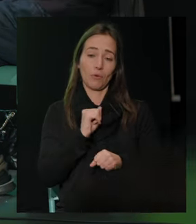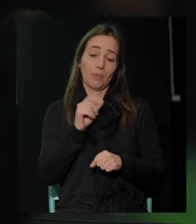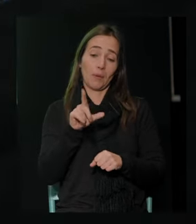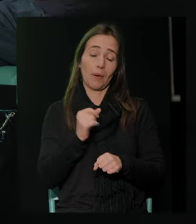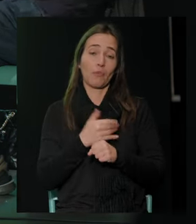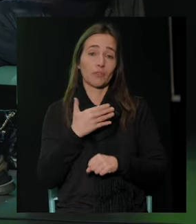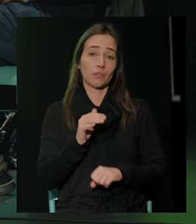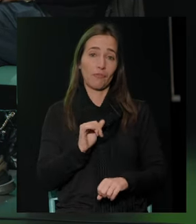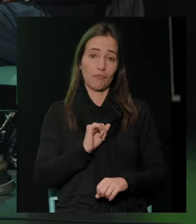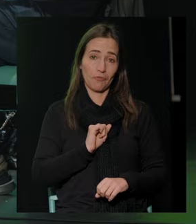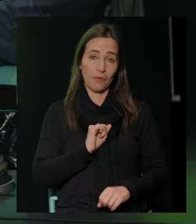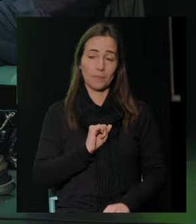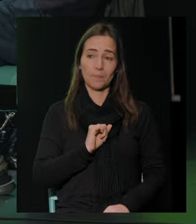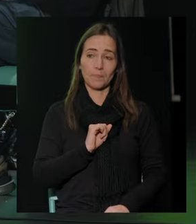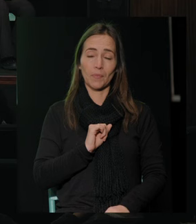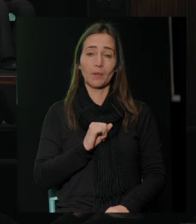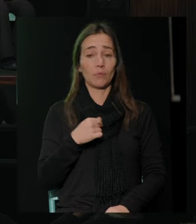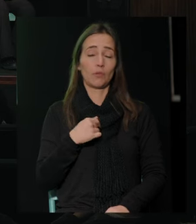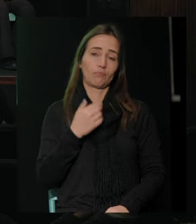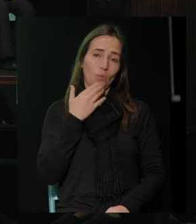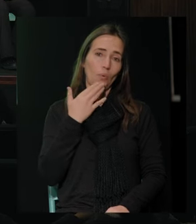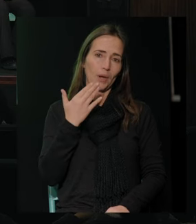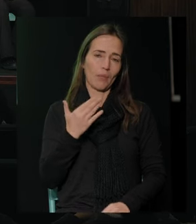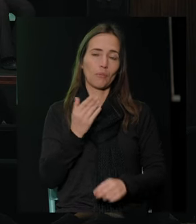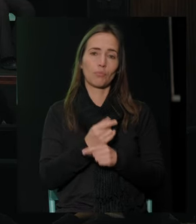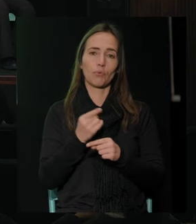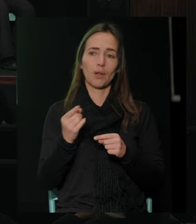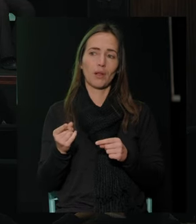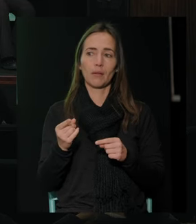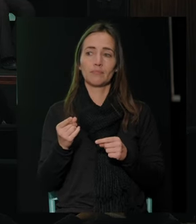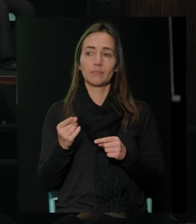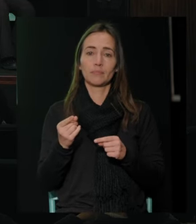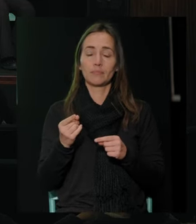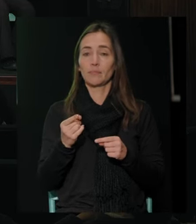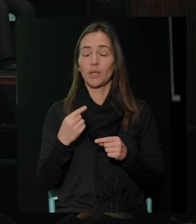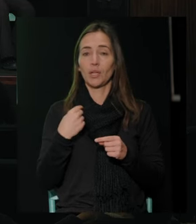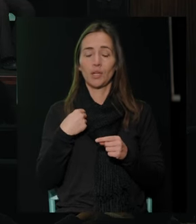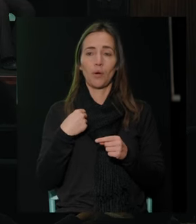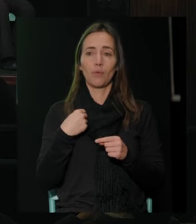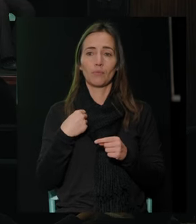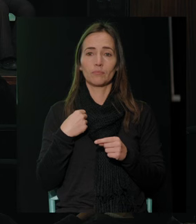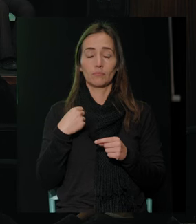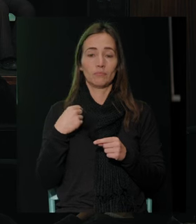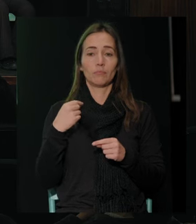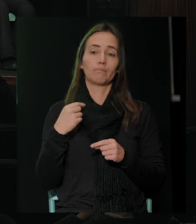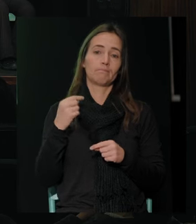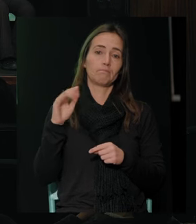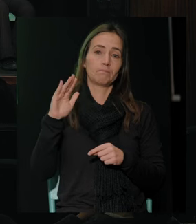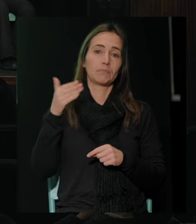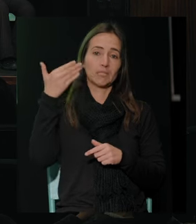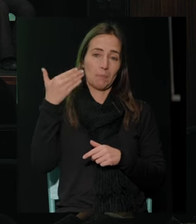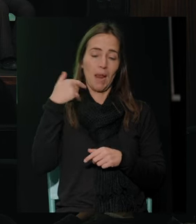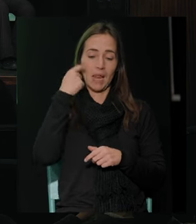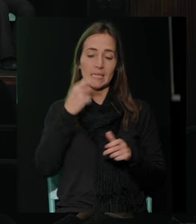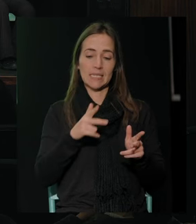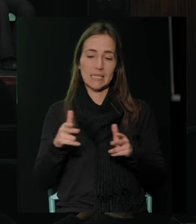é? E eu até agradeci, porque de repente parecia que eu era um anfitrião da série,